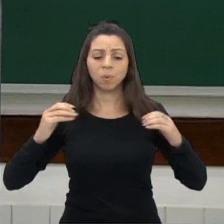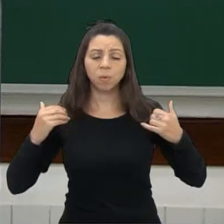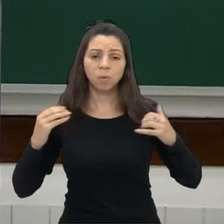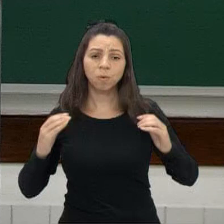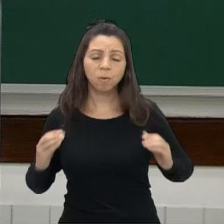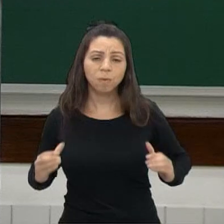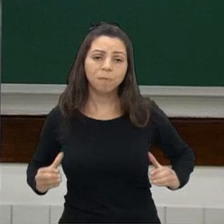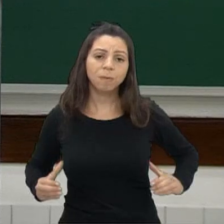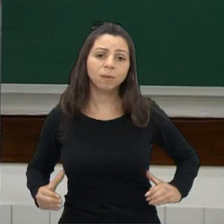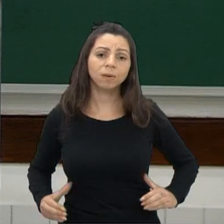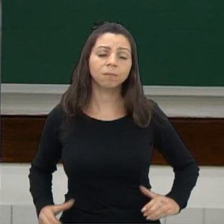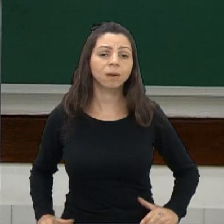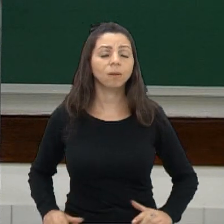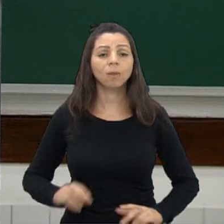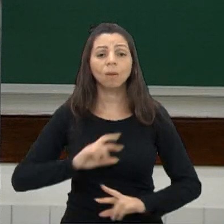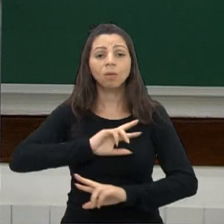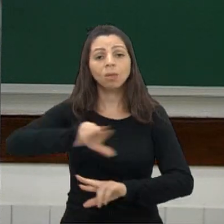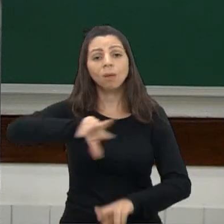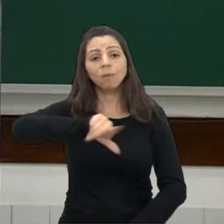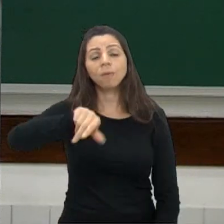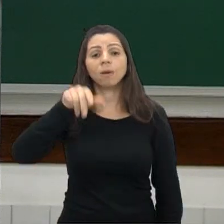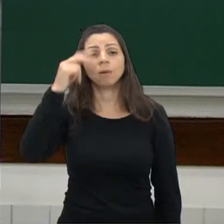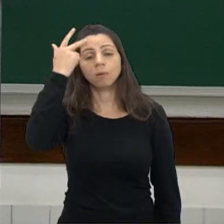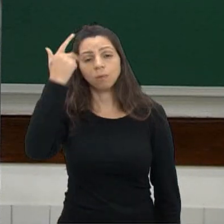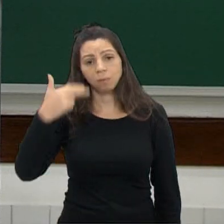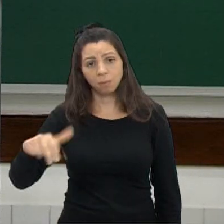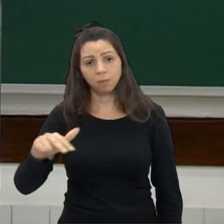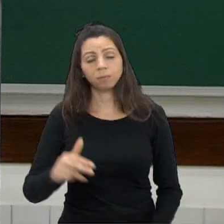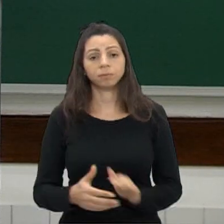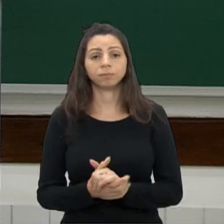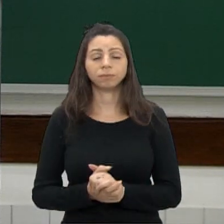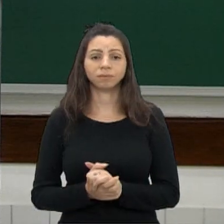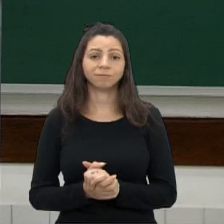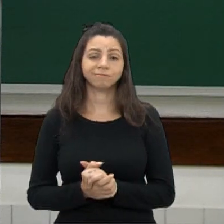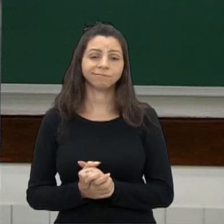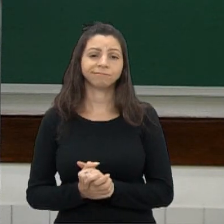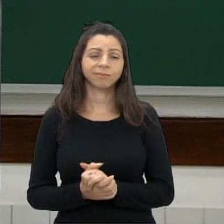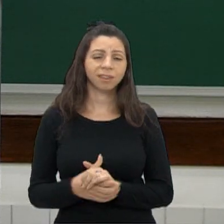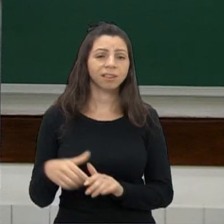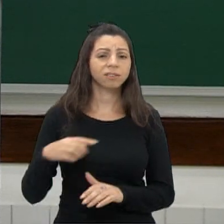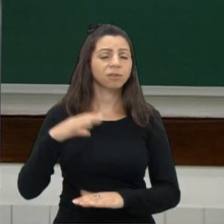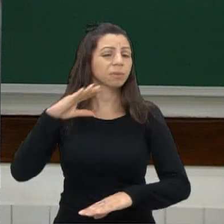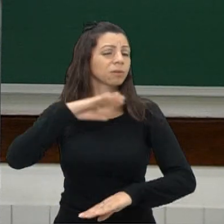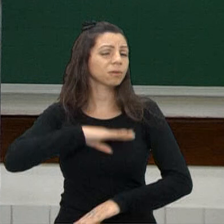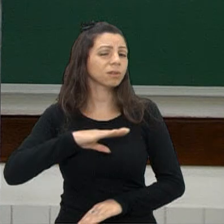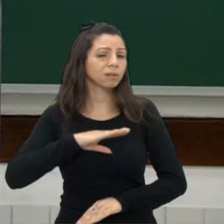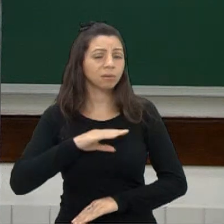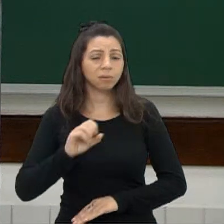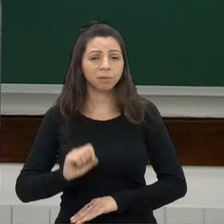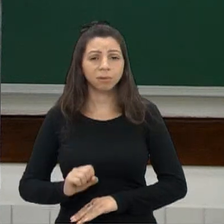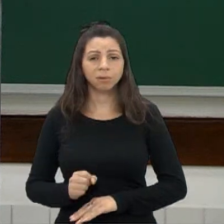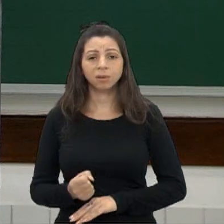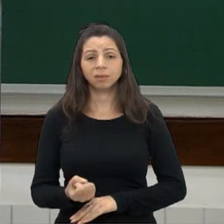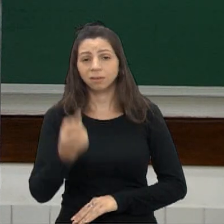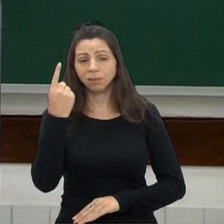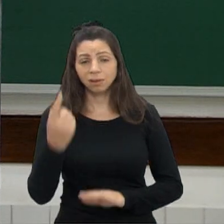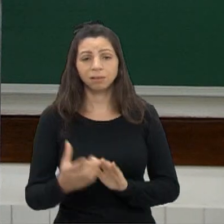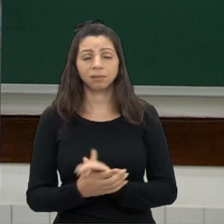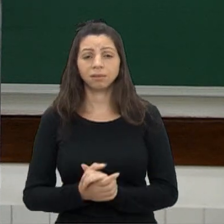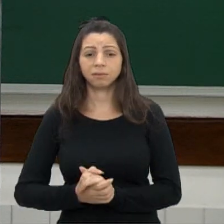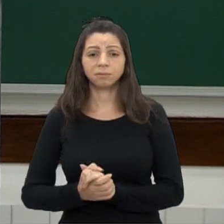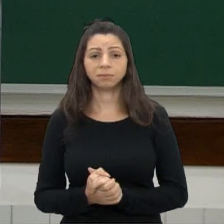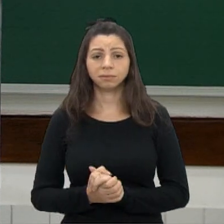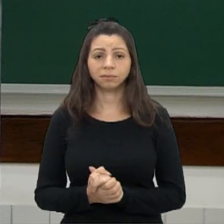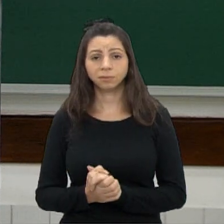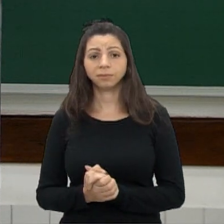já não era o normal. Ele fala que algo estava esquisito. Ele usa até uma expressão que não faz parte aí do nosso dia